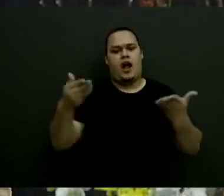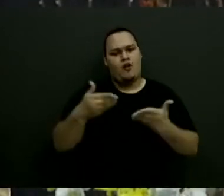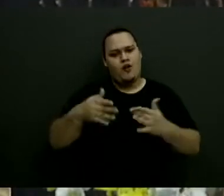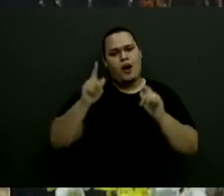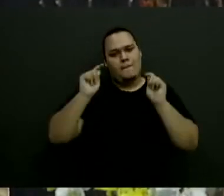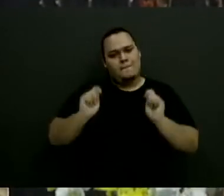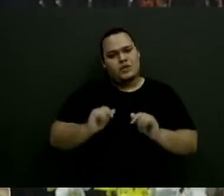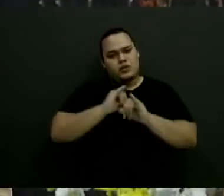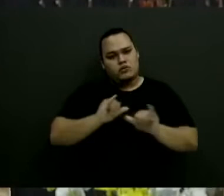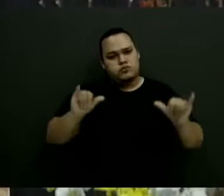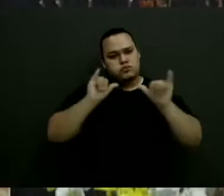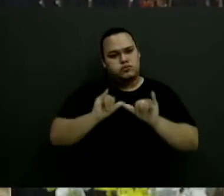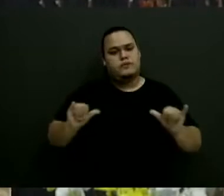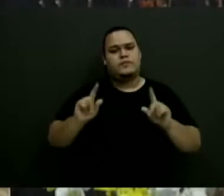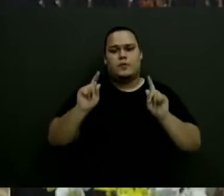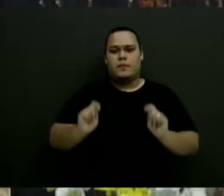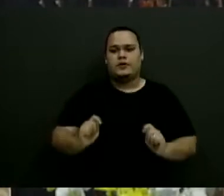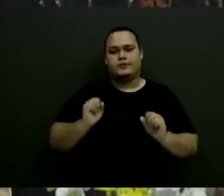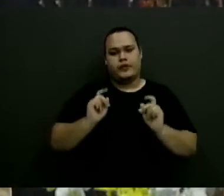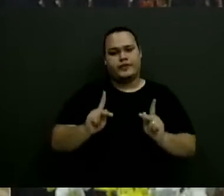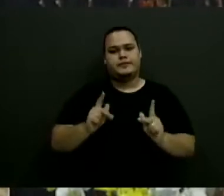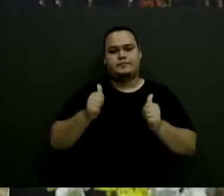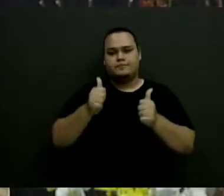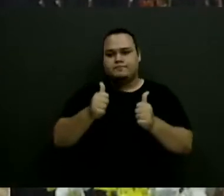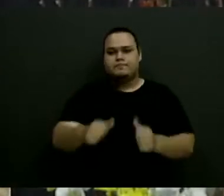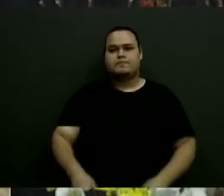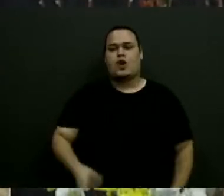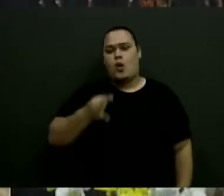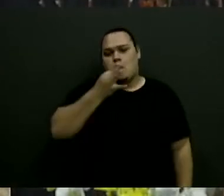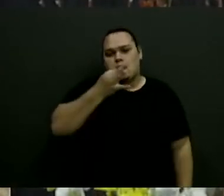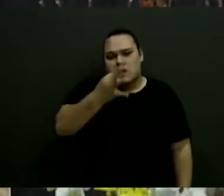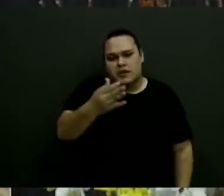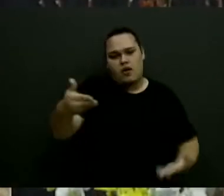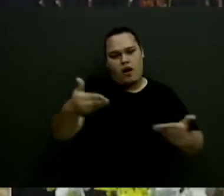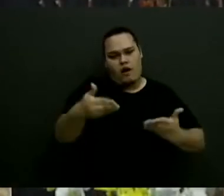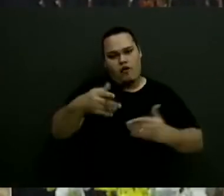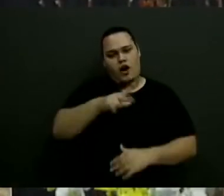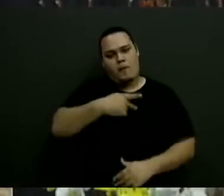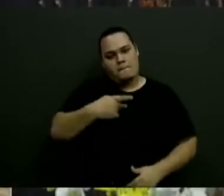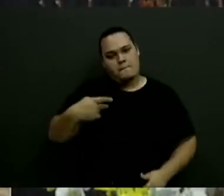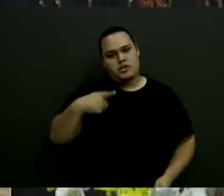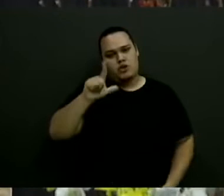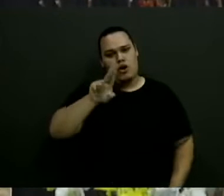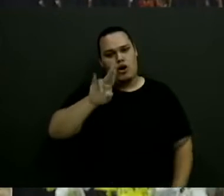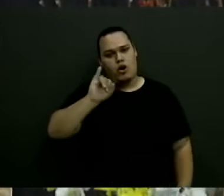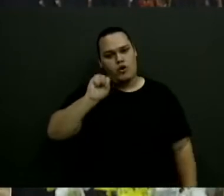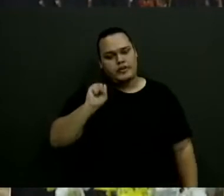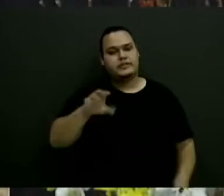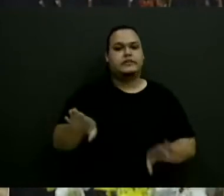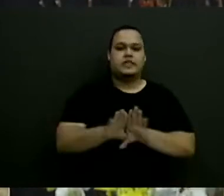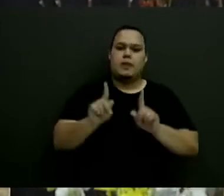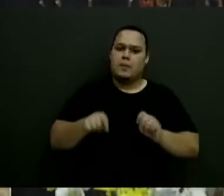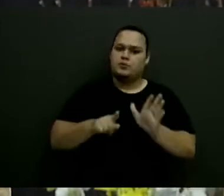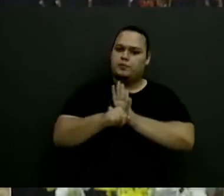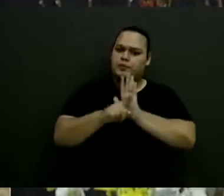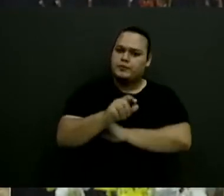Luiz, faça suas considerações ao pastor Misael, sua saudação e também sua pergunta.